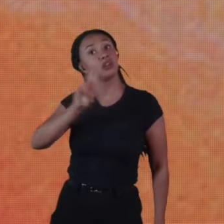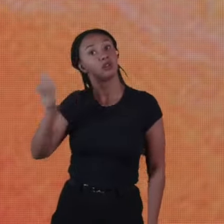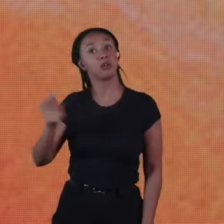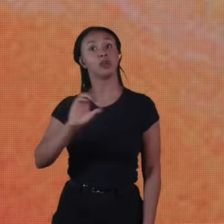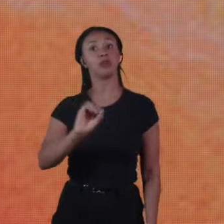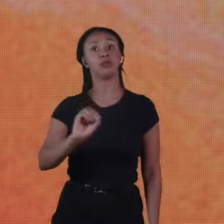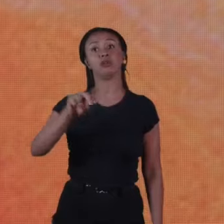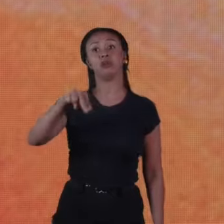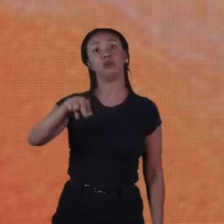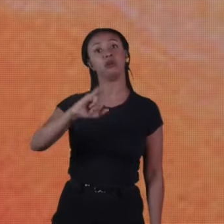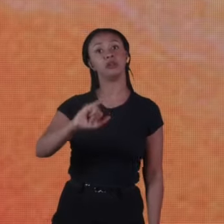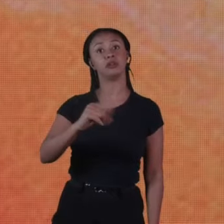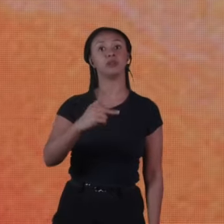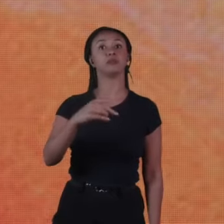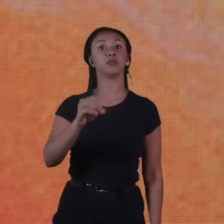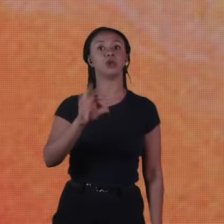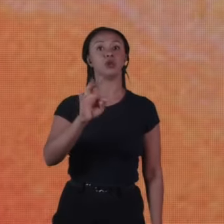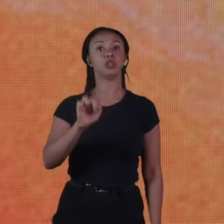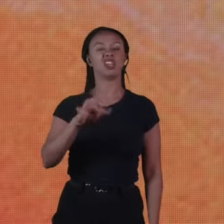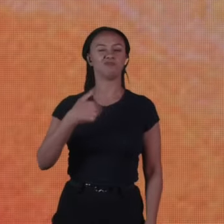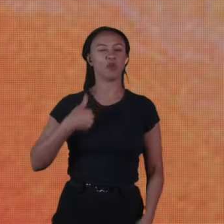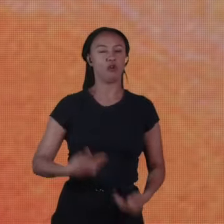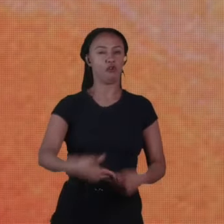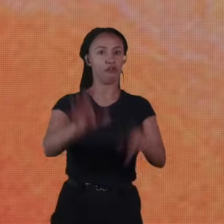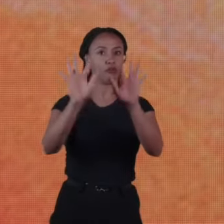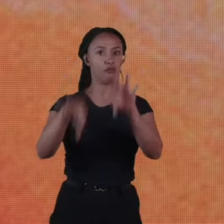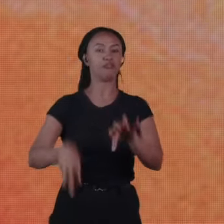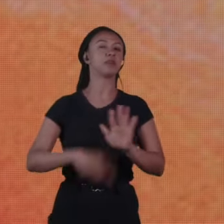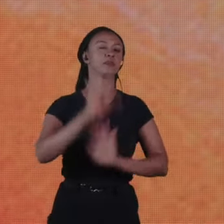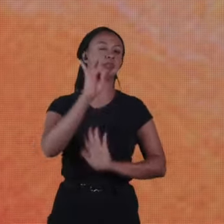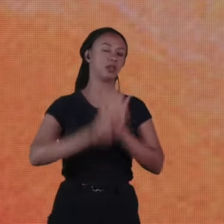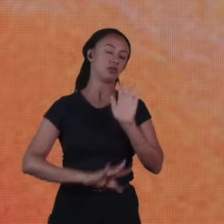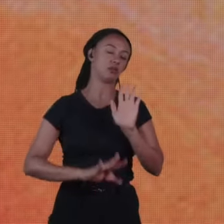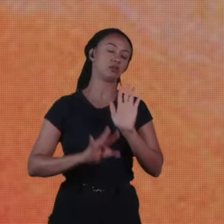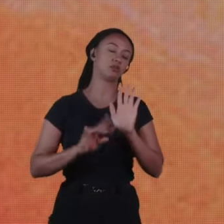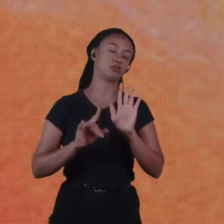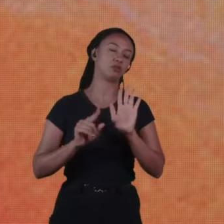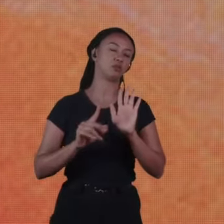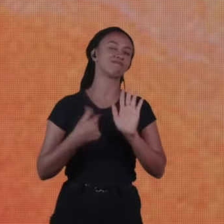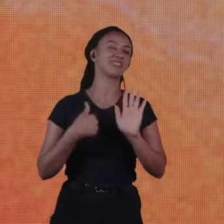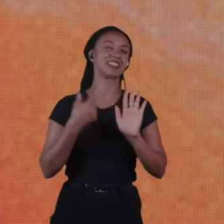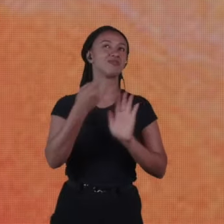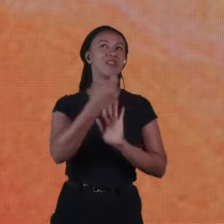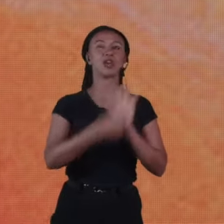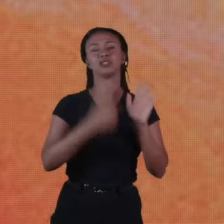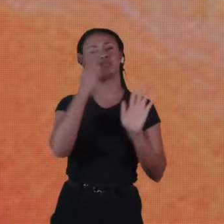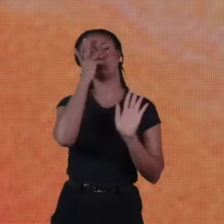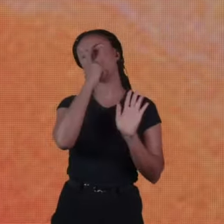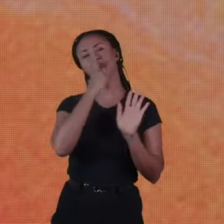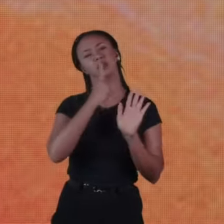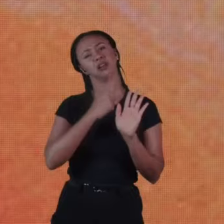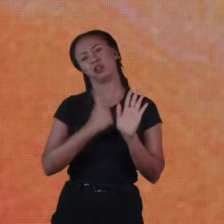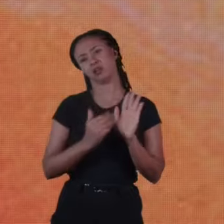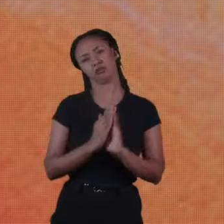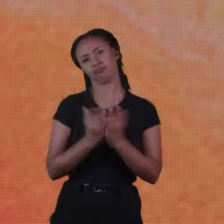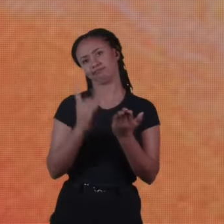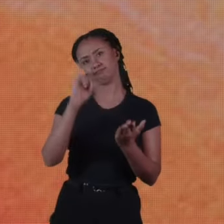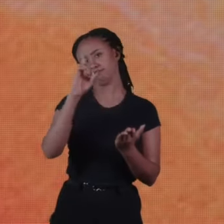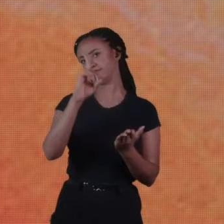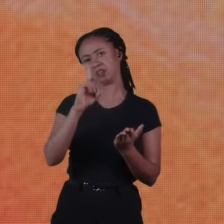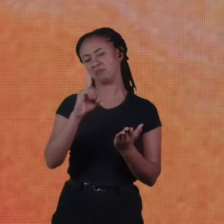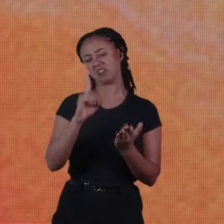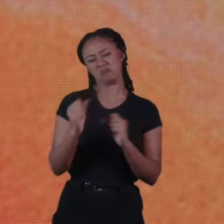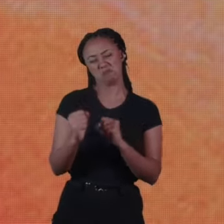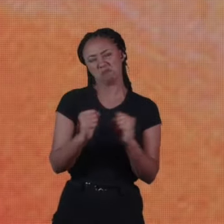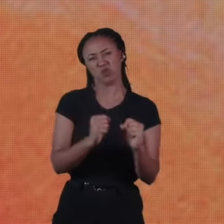poder. E eu vou encerrar citando um dos textos que eu acho mais bonitos na Bíblia, lindos na sua mensagem, no